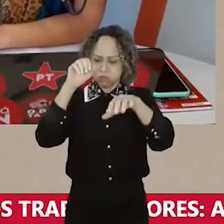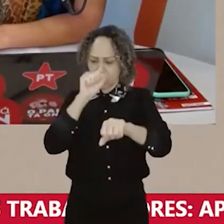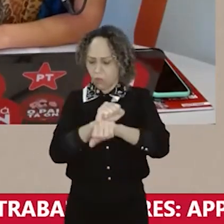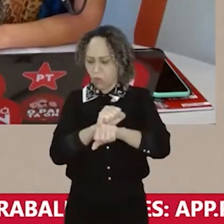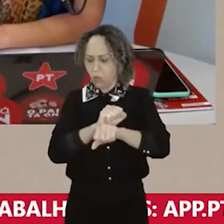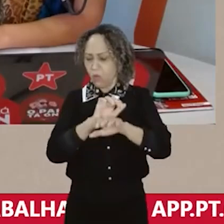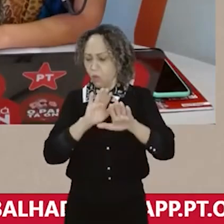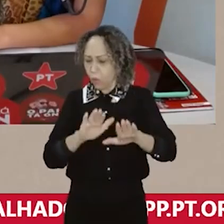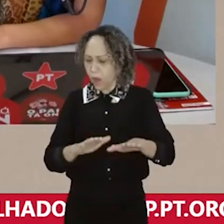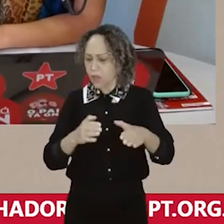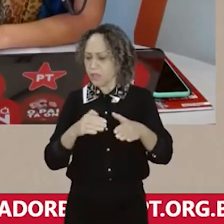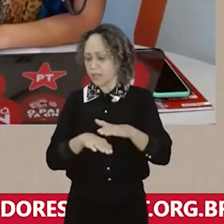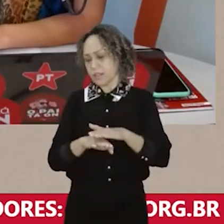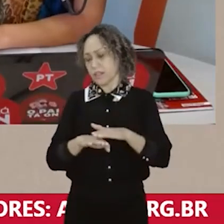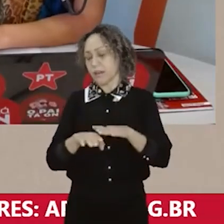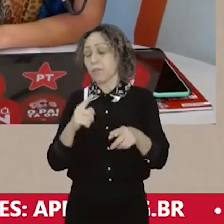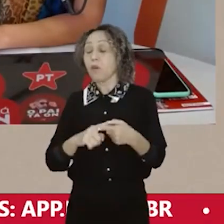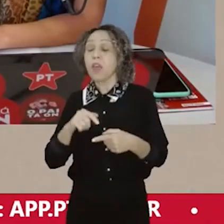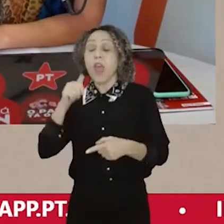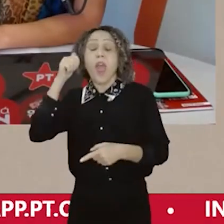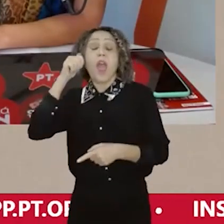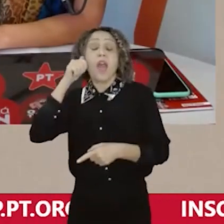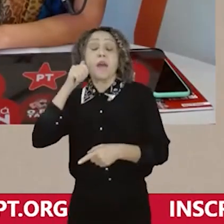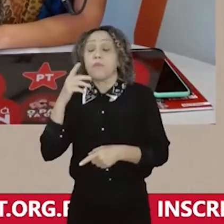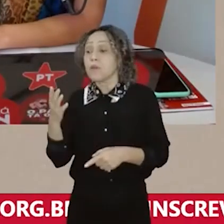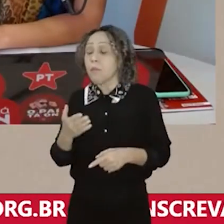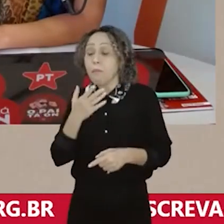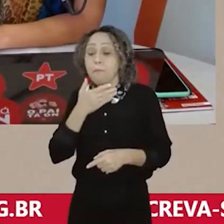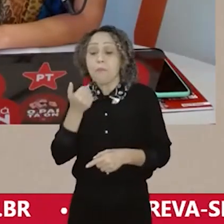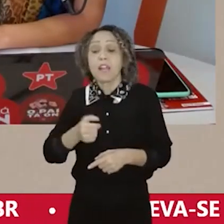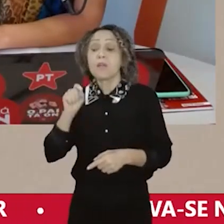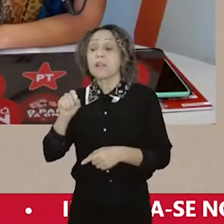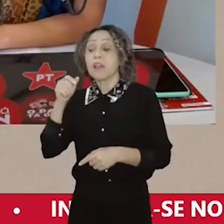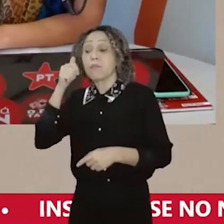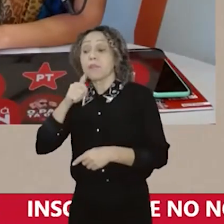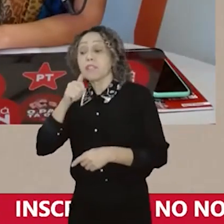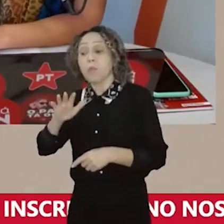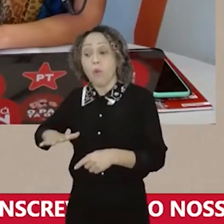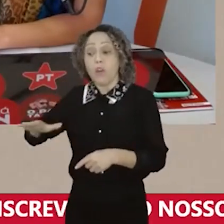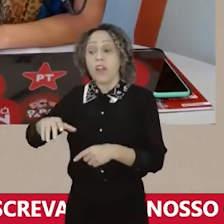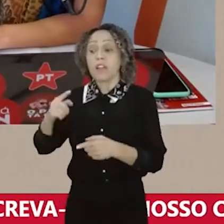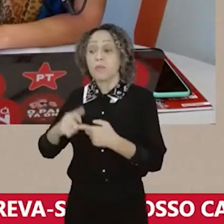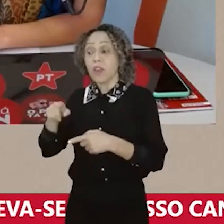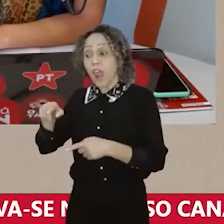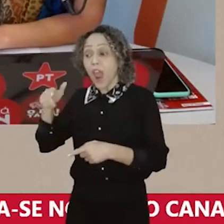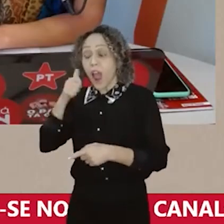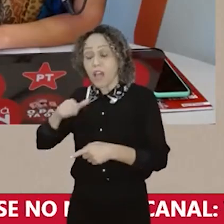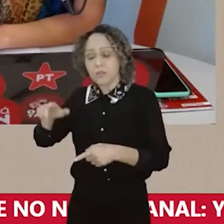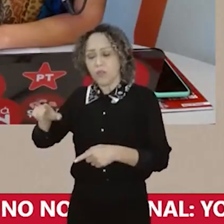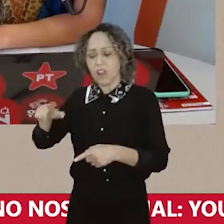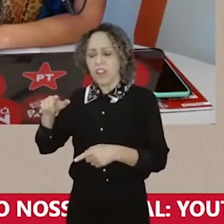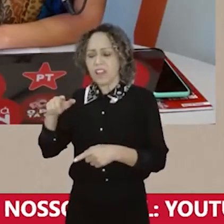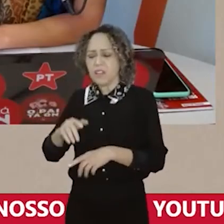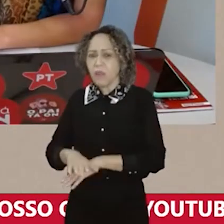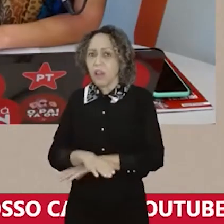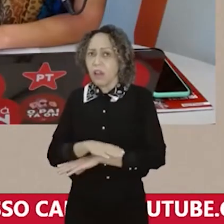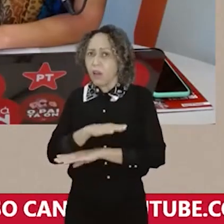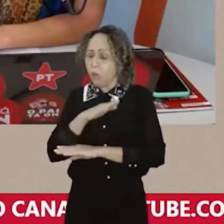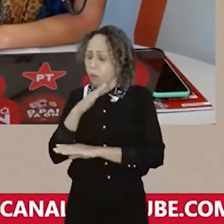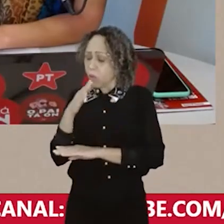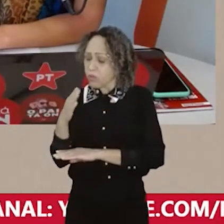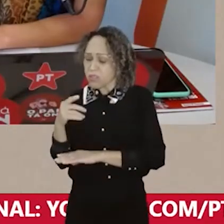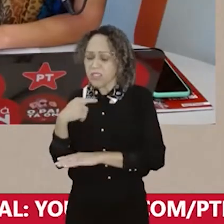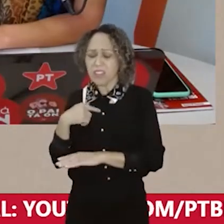ir buscar água, uma tarefa trágica que tomava uma parte grande do seu tempo, do dia, e tempo é uma